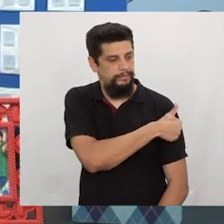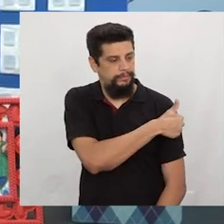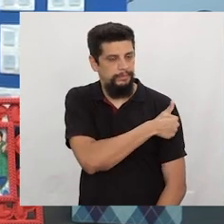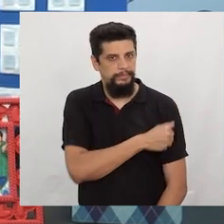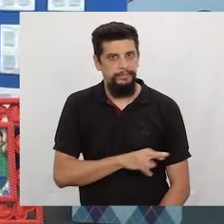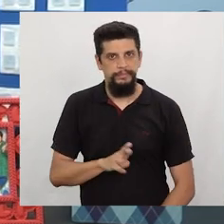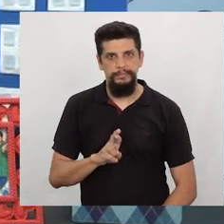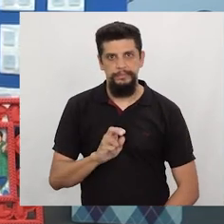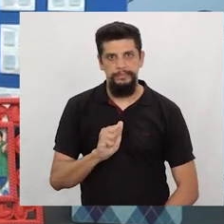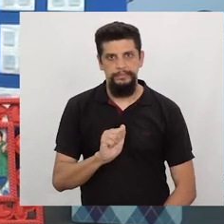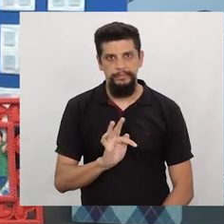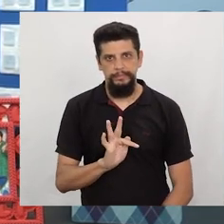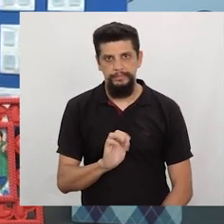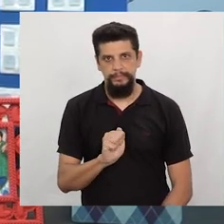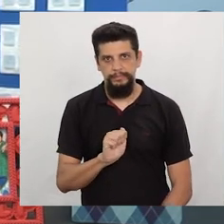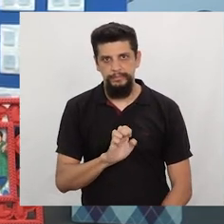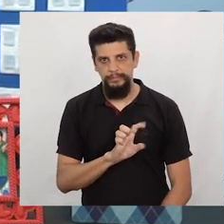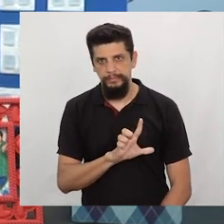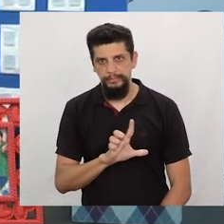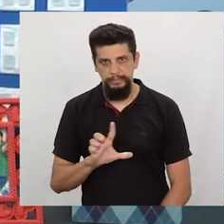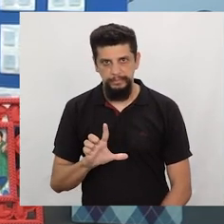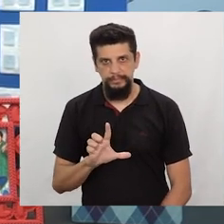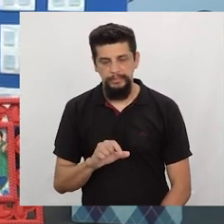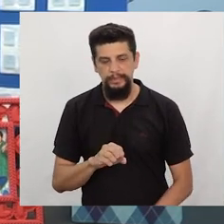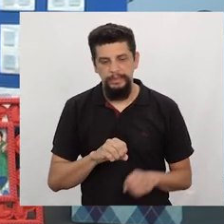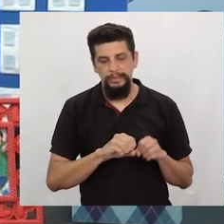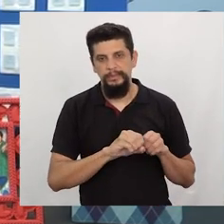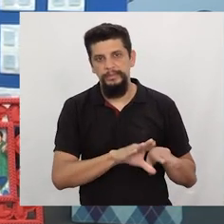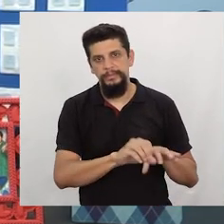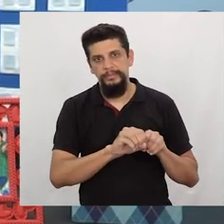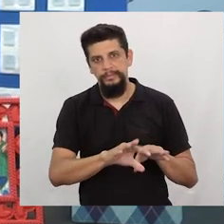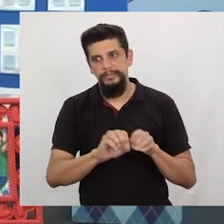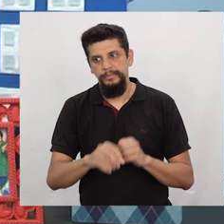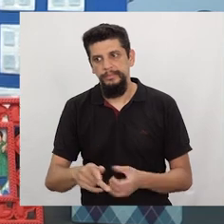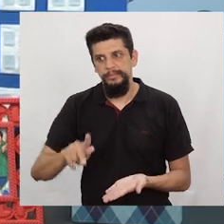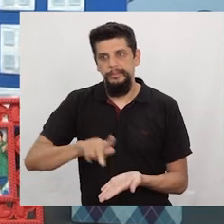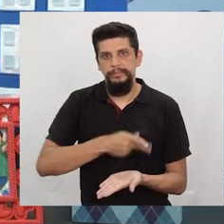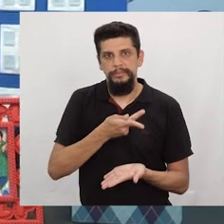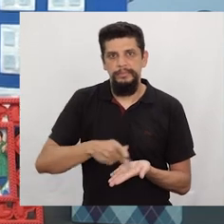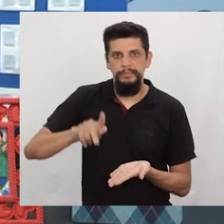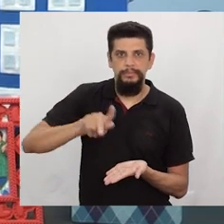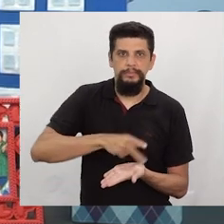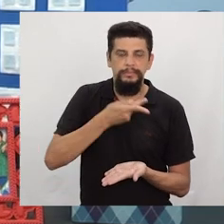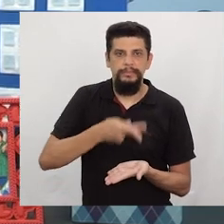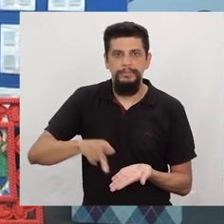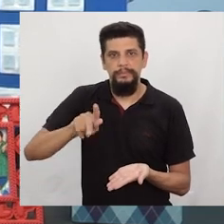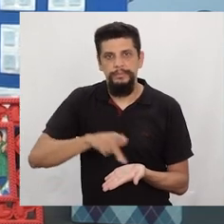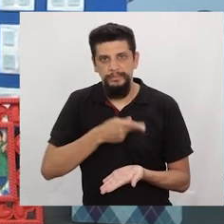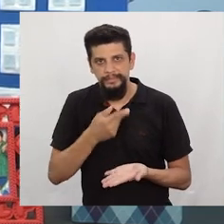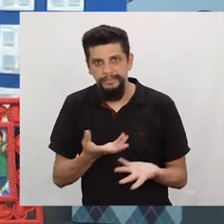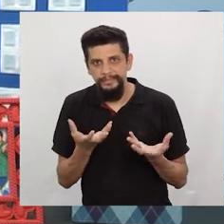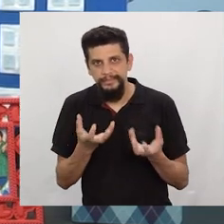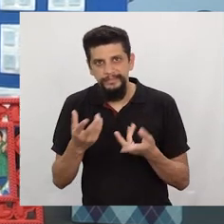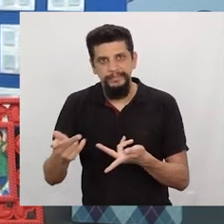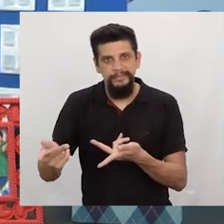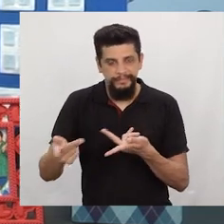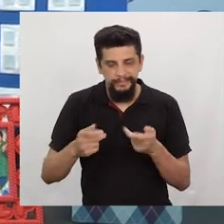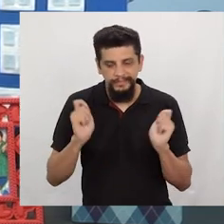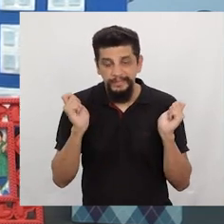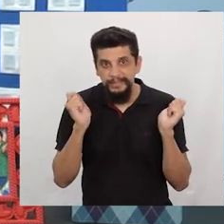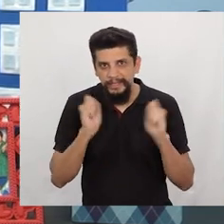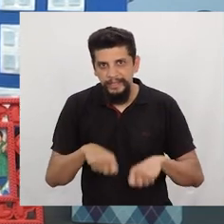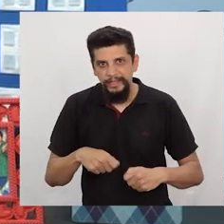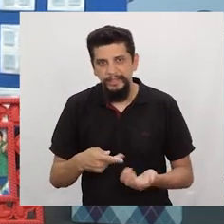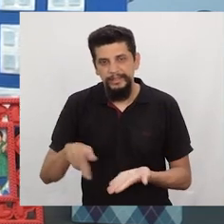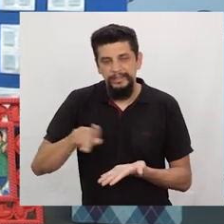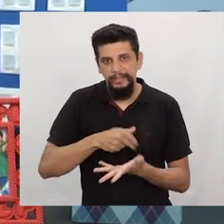o estudante Rafael Bueno Ferreira. E ele vai ensinar para nós a dancinha dos detetives. Então eu quero te convidar,